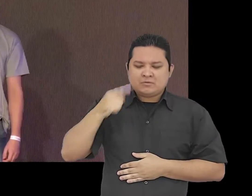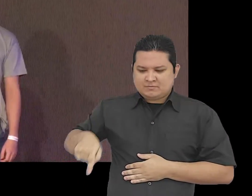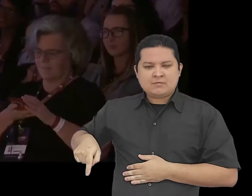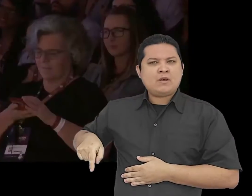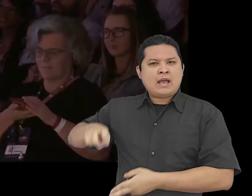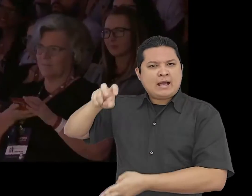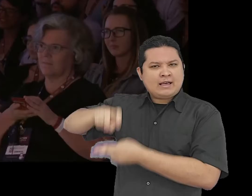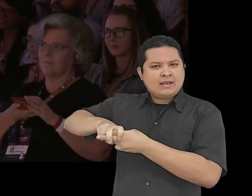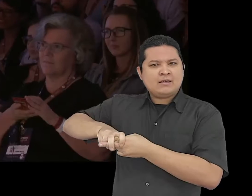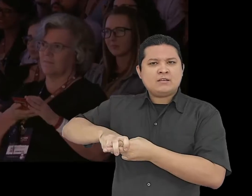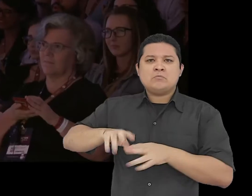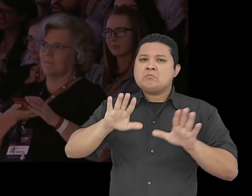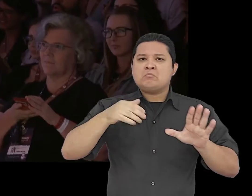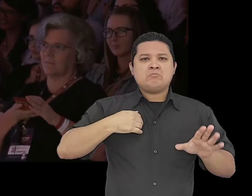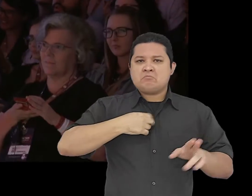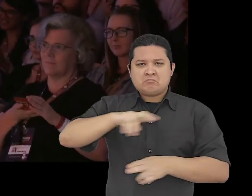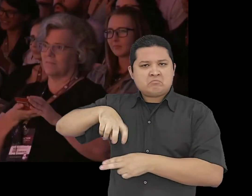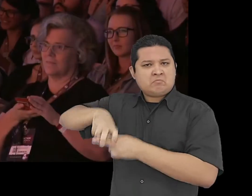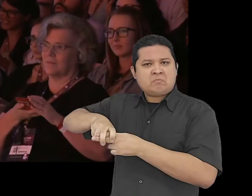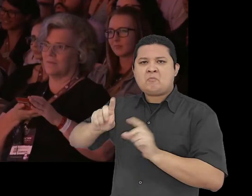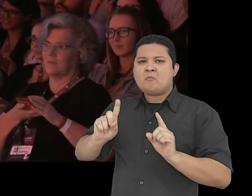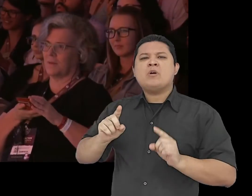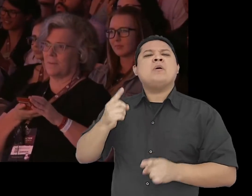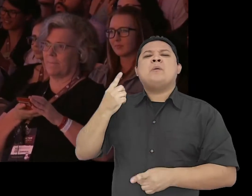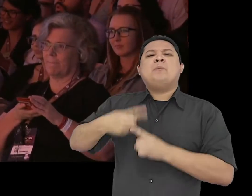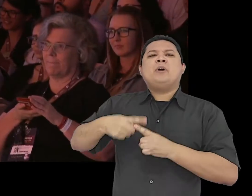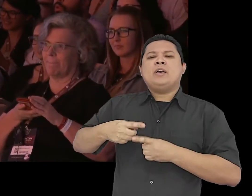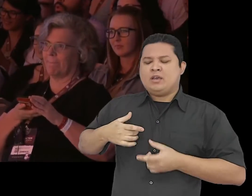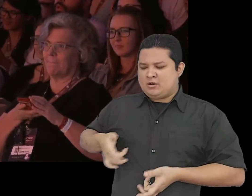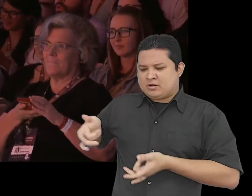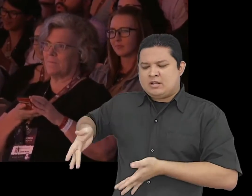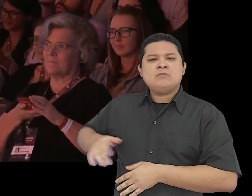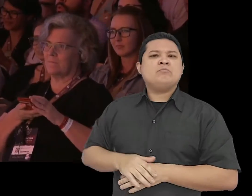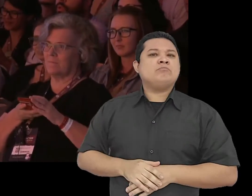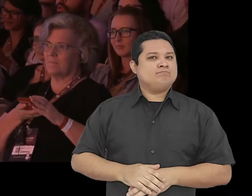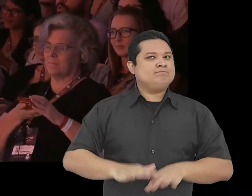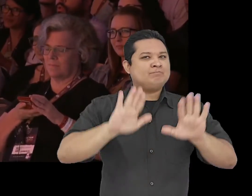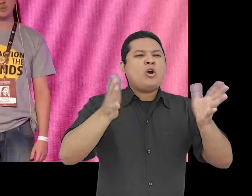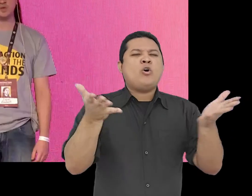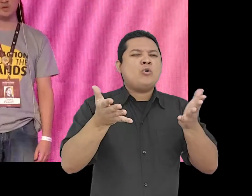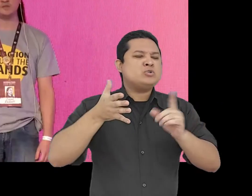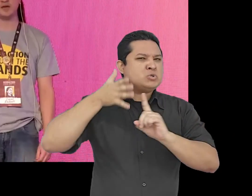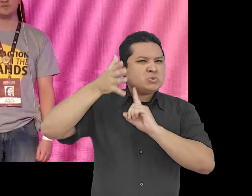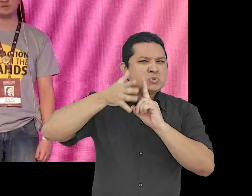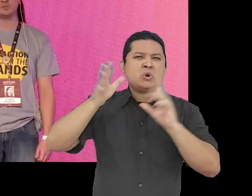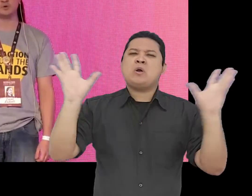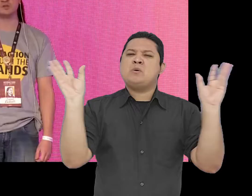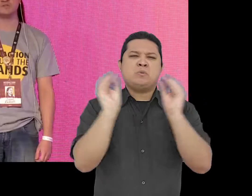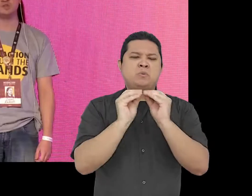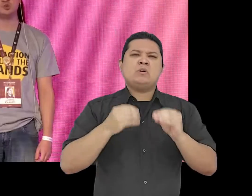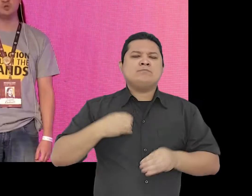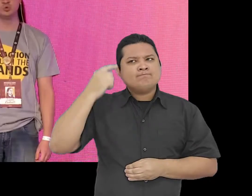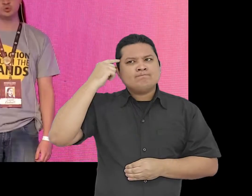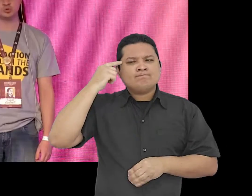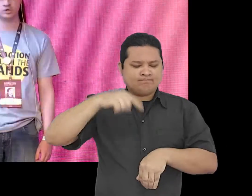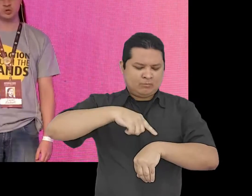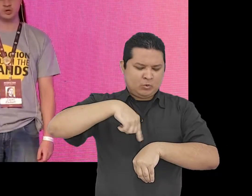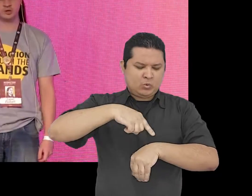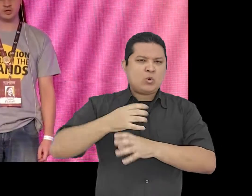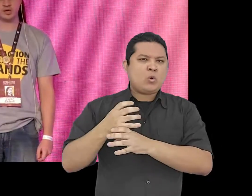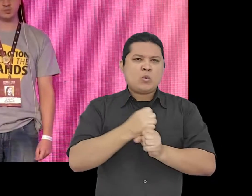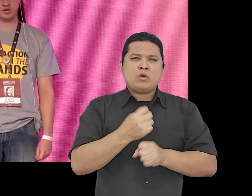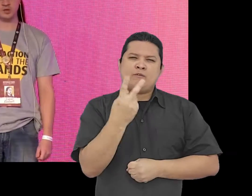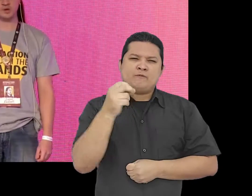está aqui se eu não vou sentar nela? Tá? Bom, hoje, palestra aqui, nós temos super rápida. A minha ideia era fazer uma coisa, 20